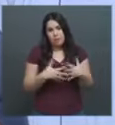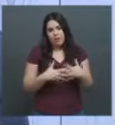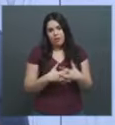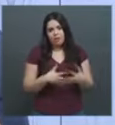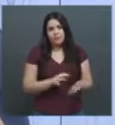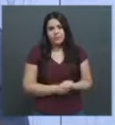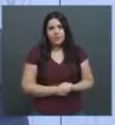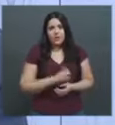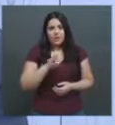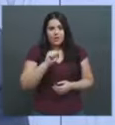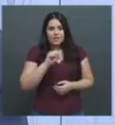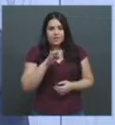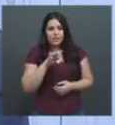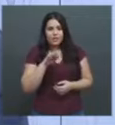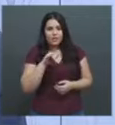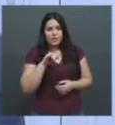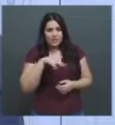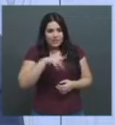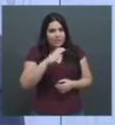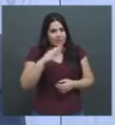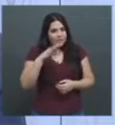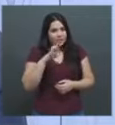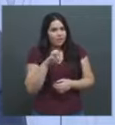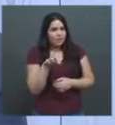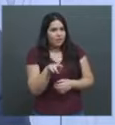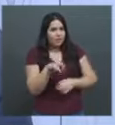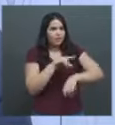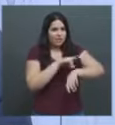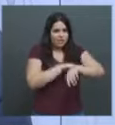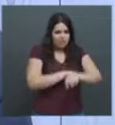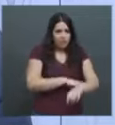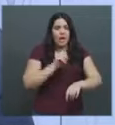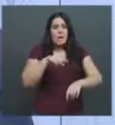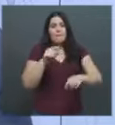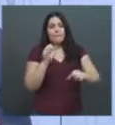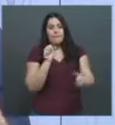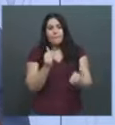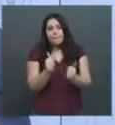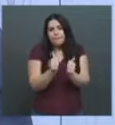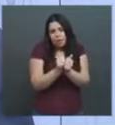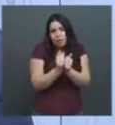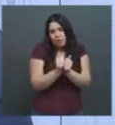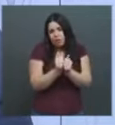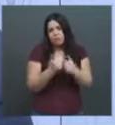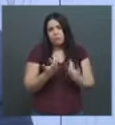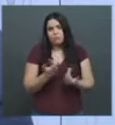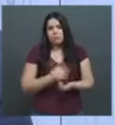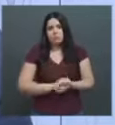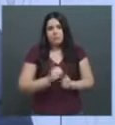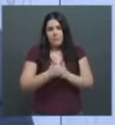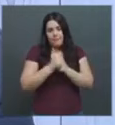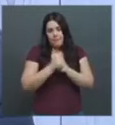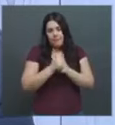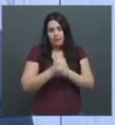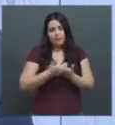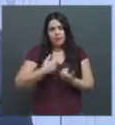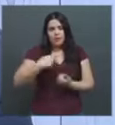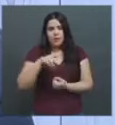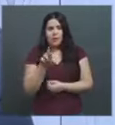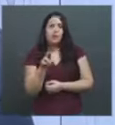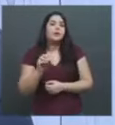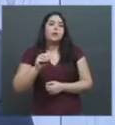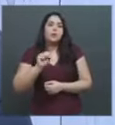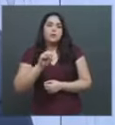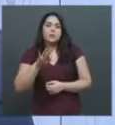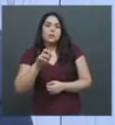esfíncter urinário, ele é muito próximo da próstata. Então, quando se retirar a próstata, lesava esse esfíncter. E